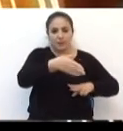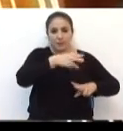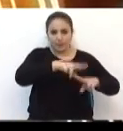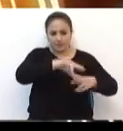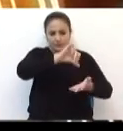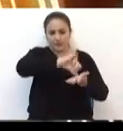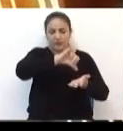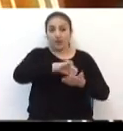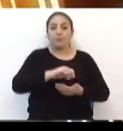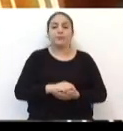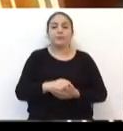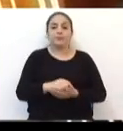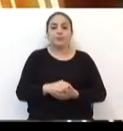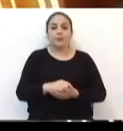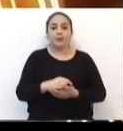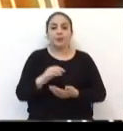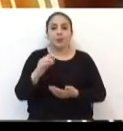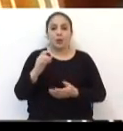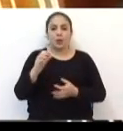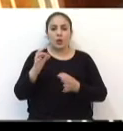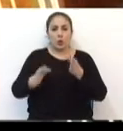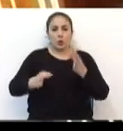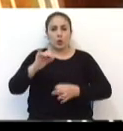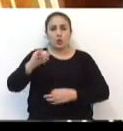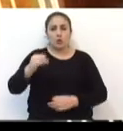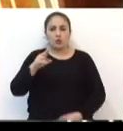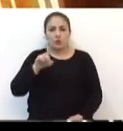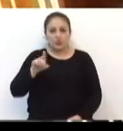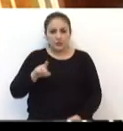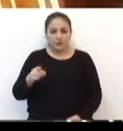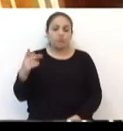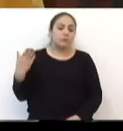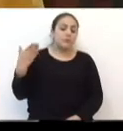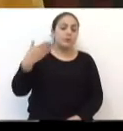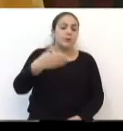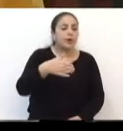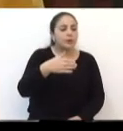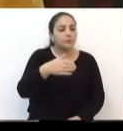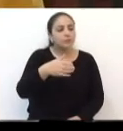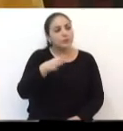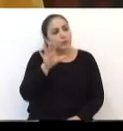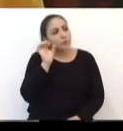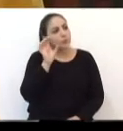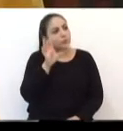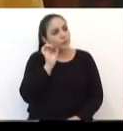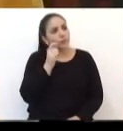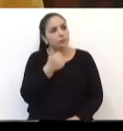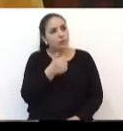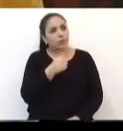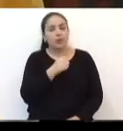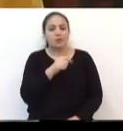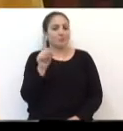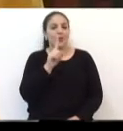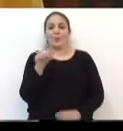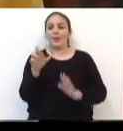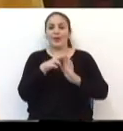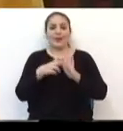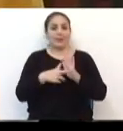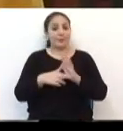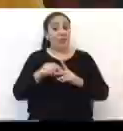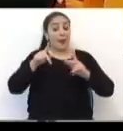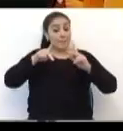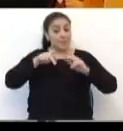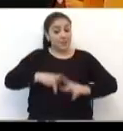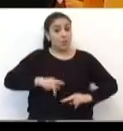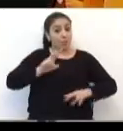central e o juiz vai até o presídio central para ouvir esses presos. Não é essa a regra da audiência de custódia.